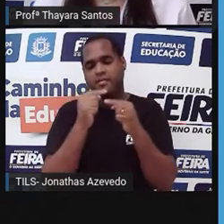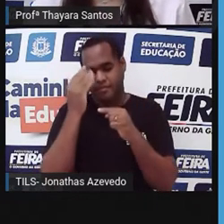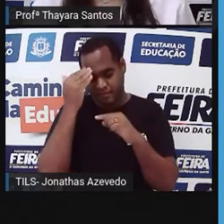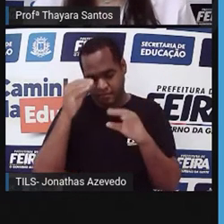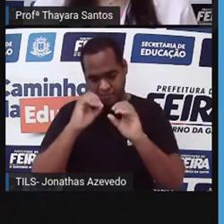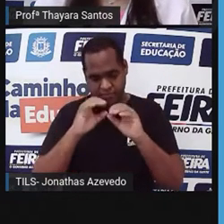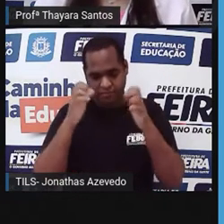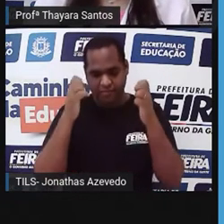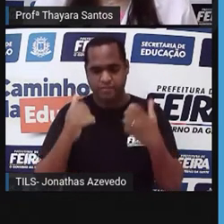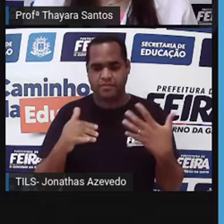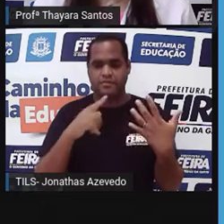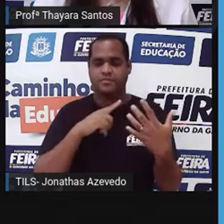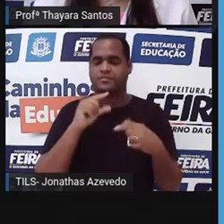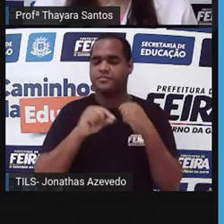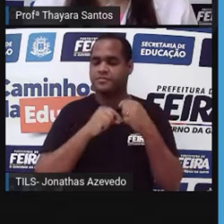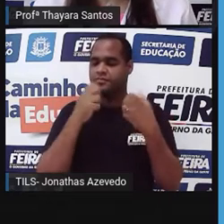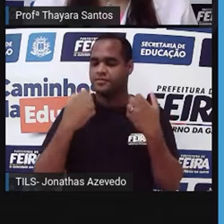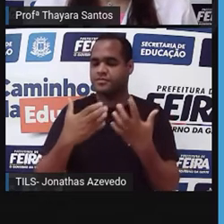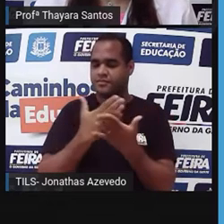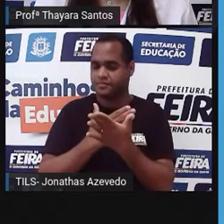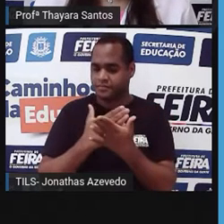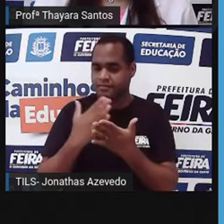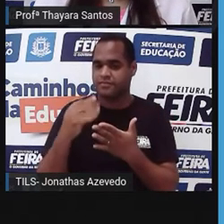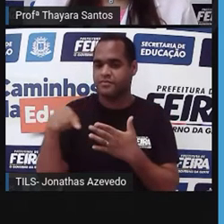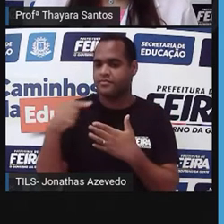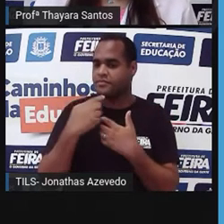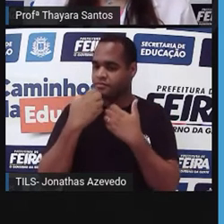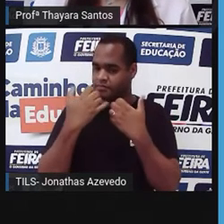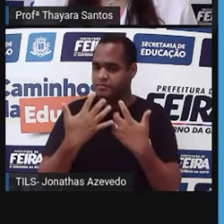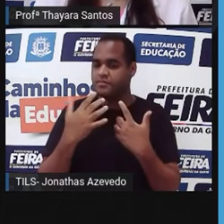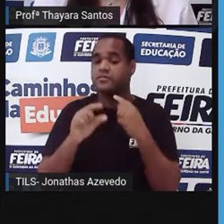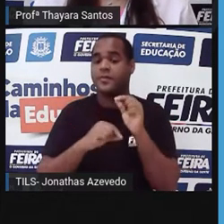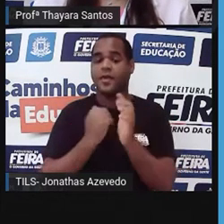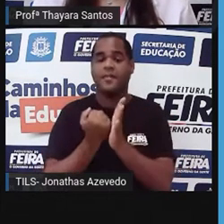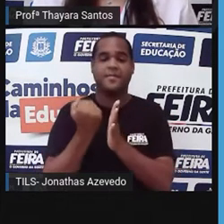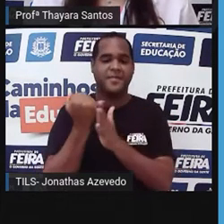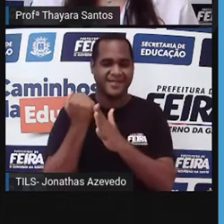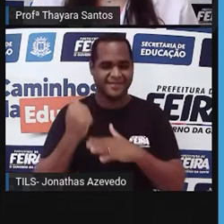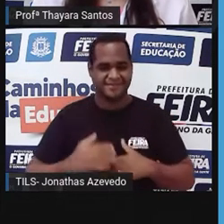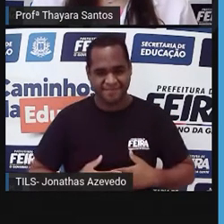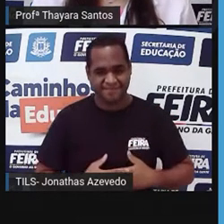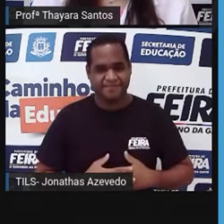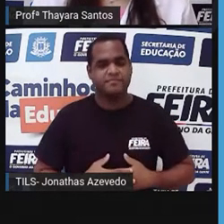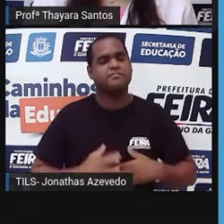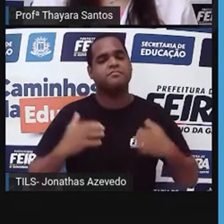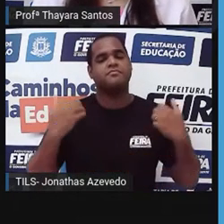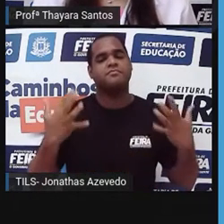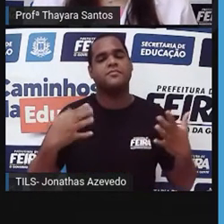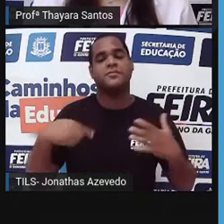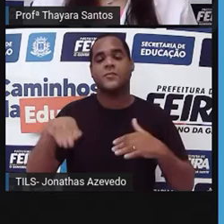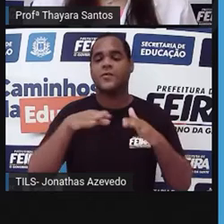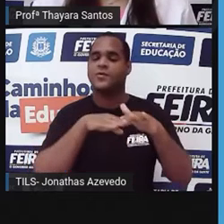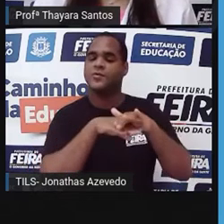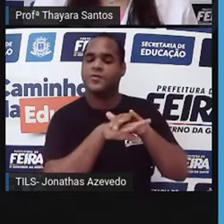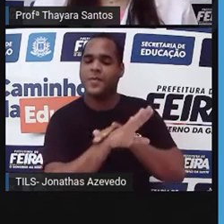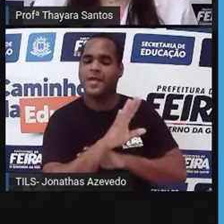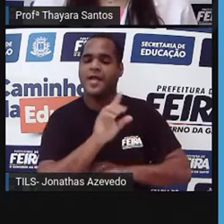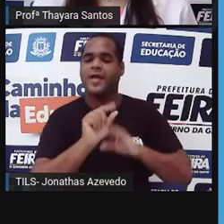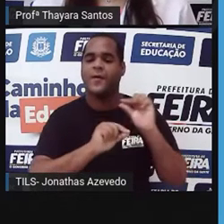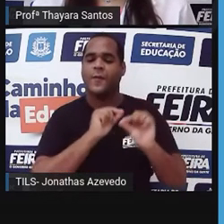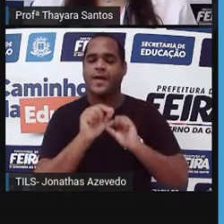quê daqui a pouco, quando a gente começar a falar mais sobre eles. Então, a gente costuma chamar de